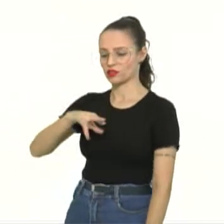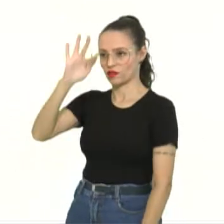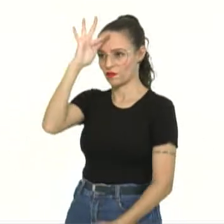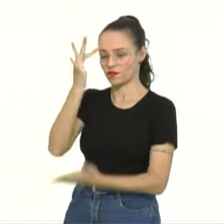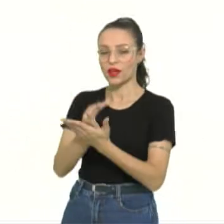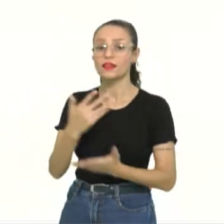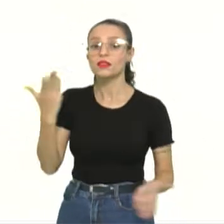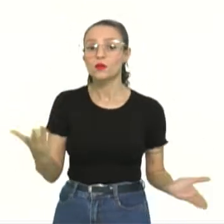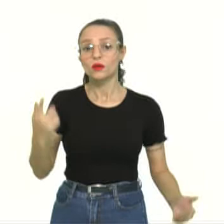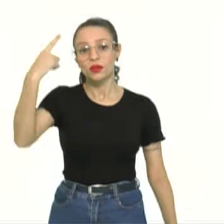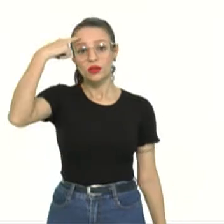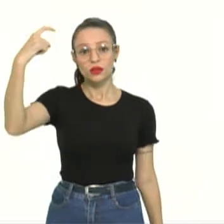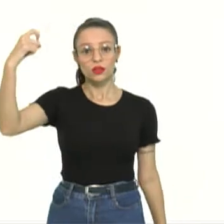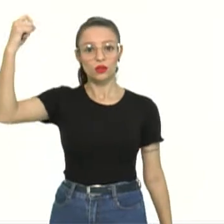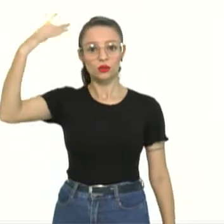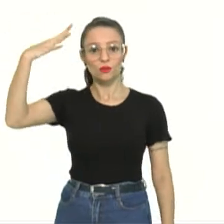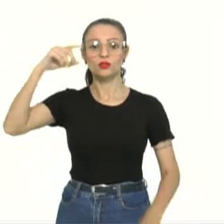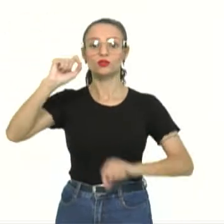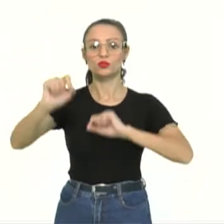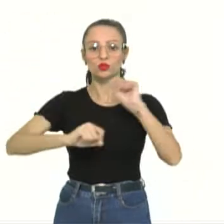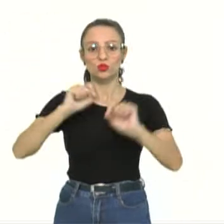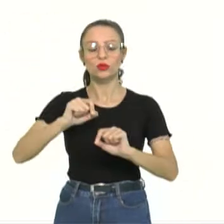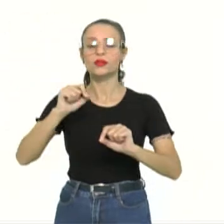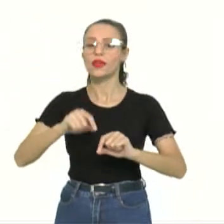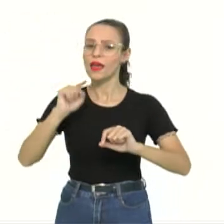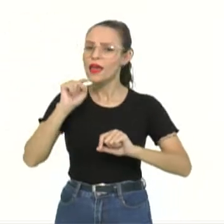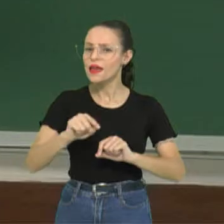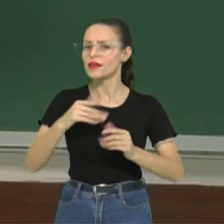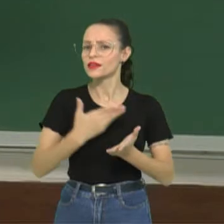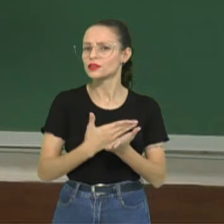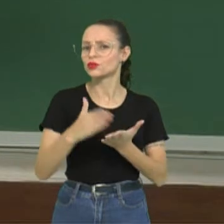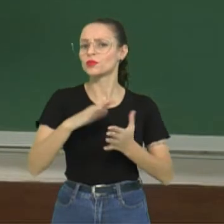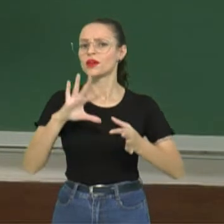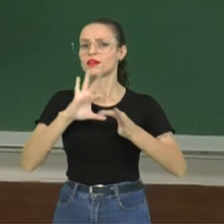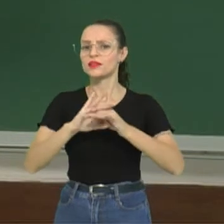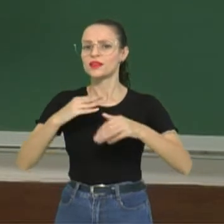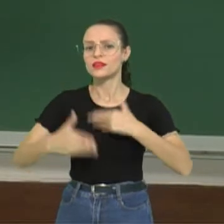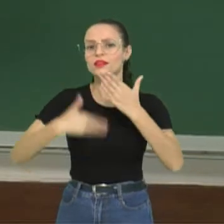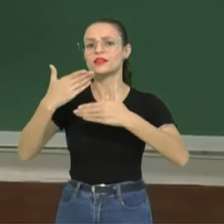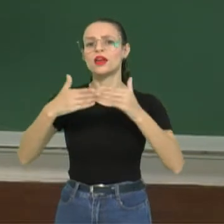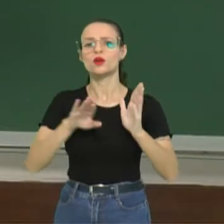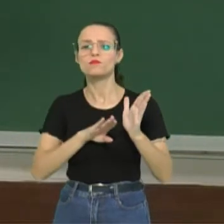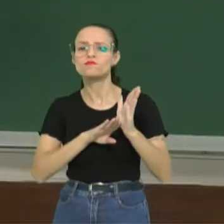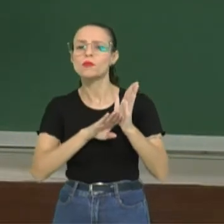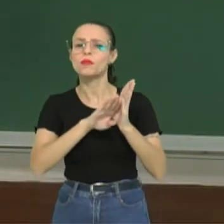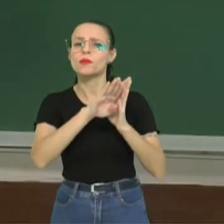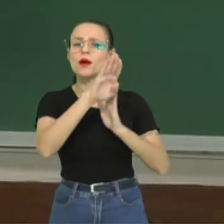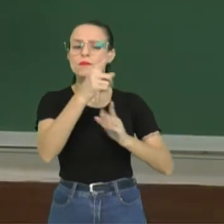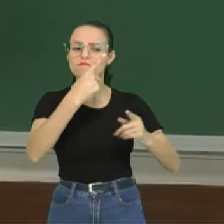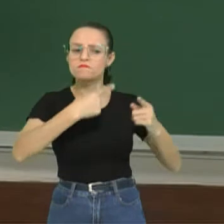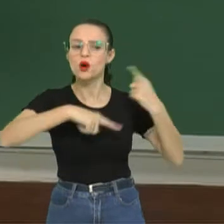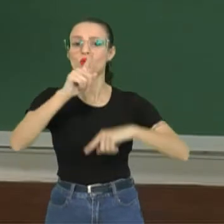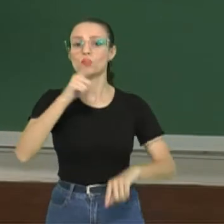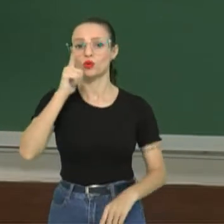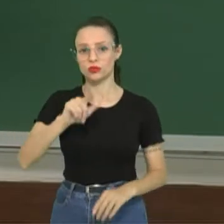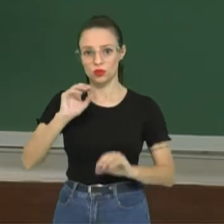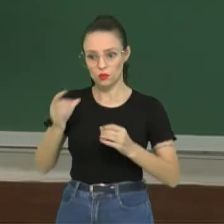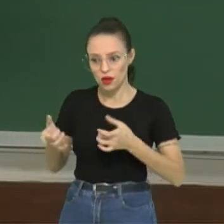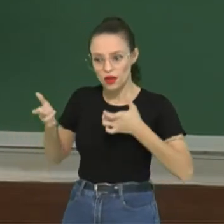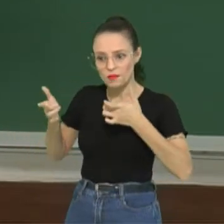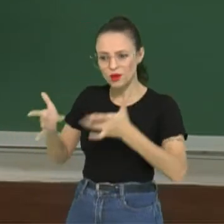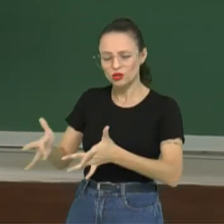então o Iluminismo ele parte dessa ideia de Progresso progresso ele alcançado a partir do momento que a gente